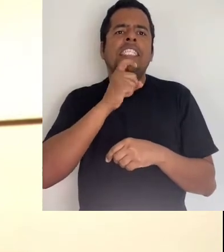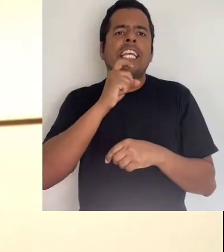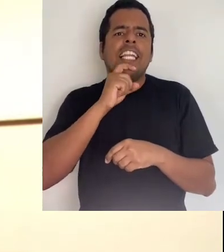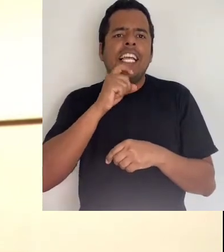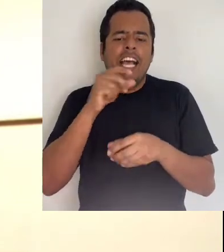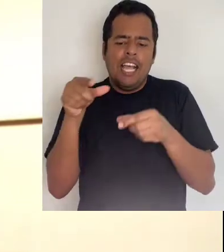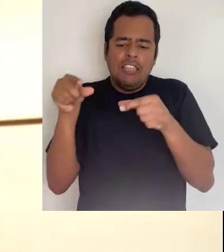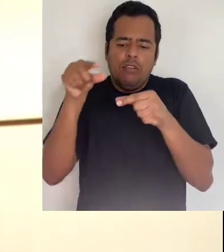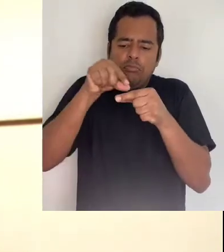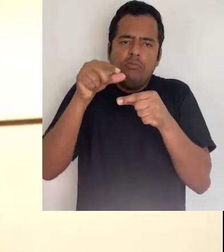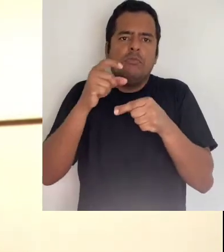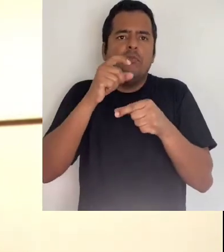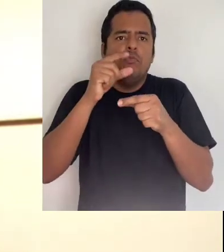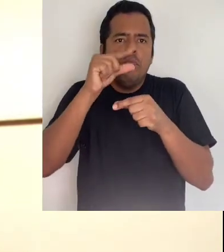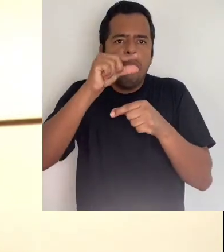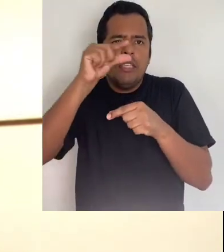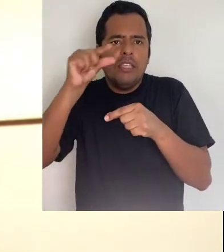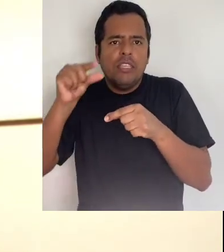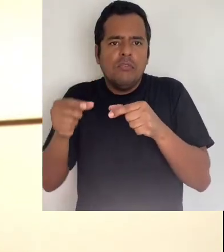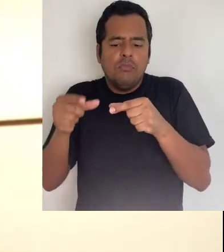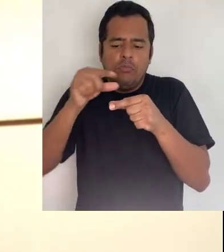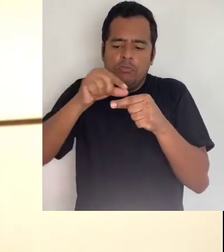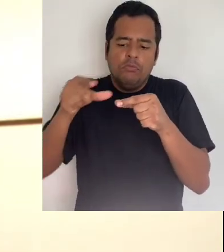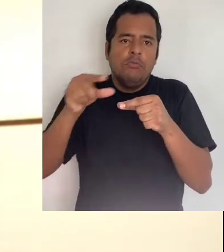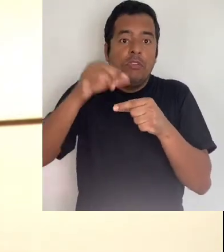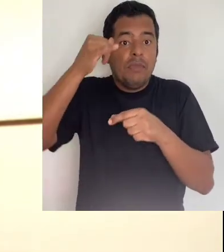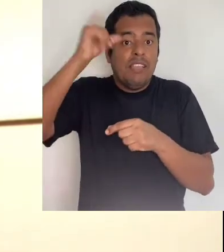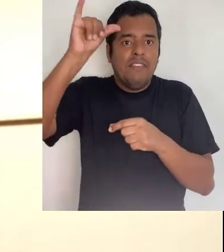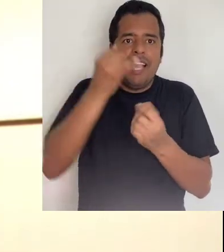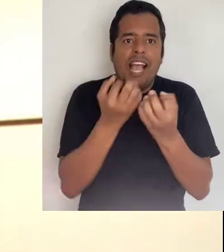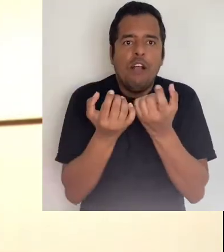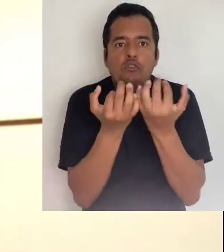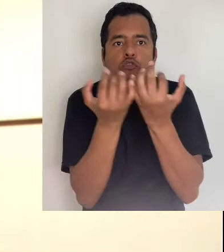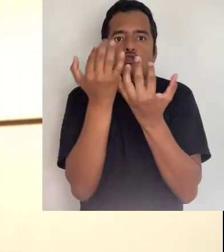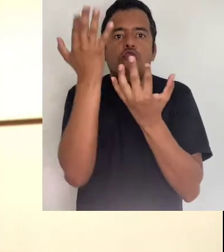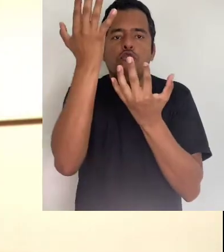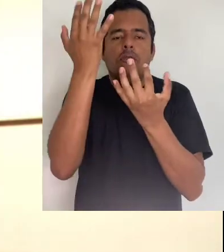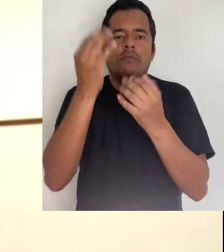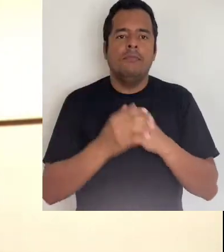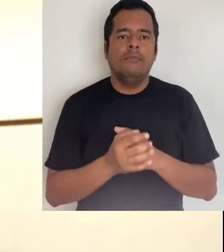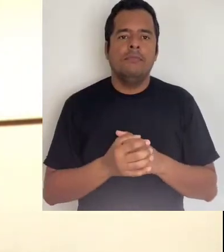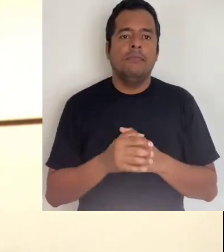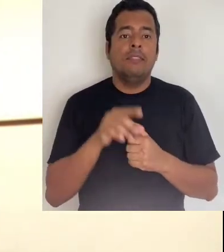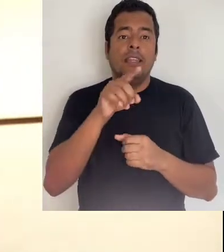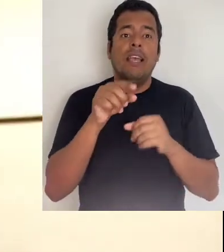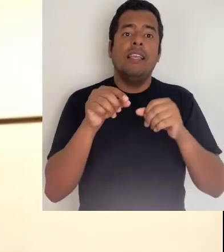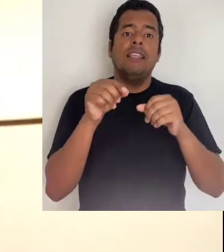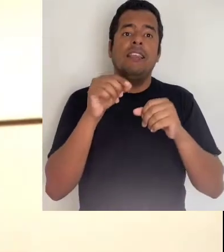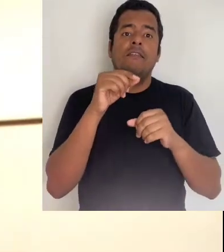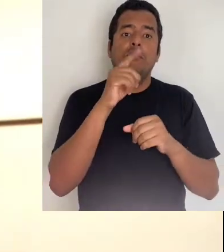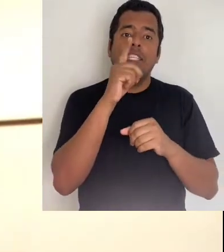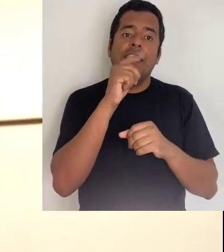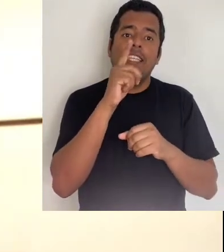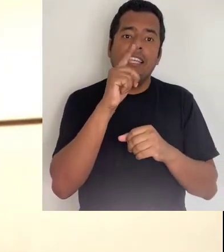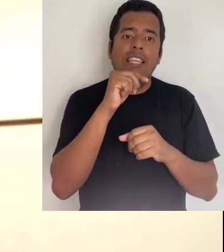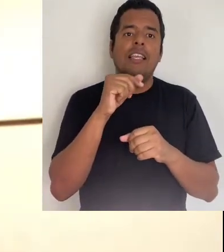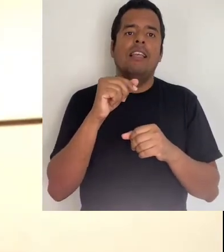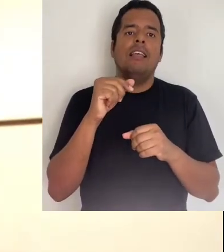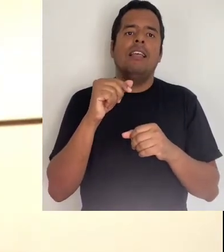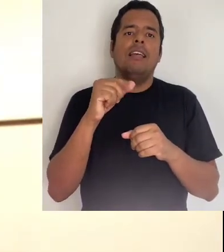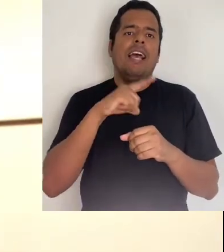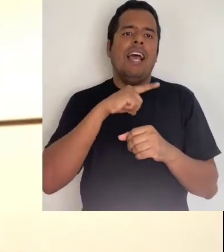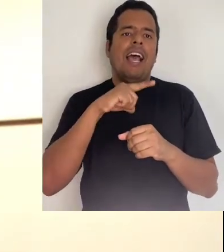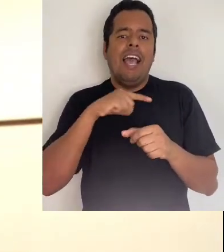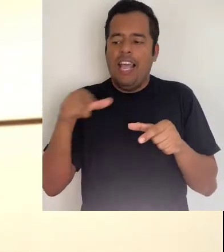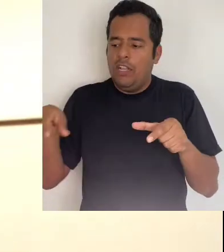de gelo para evitar justamente a evaporação do mesmo. Então você pode colocar uns pedacinhos de gelo e aí